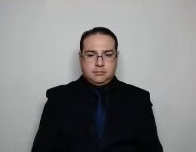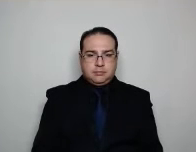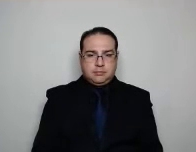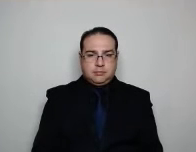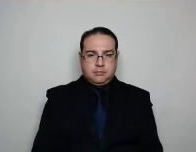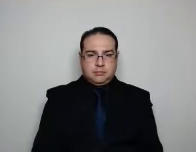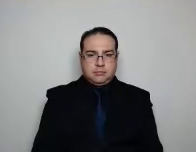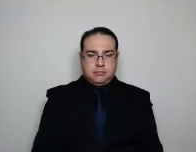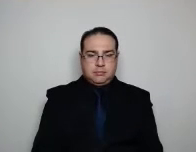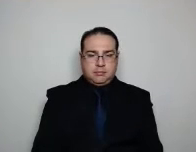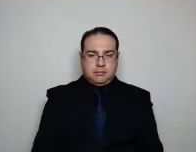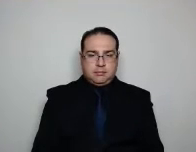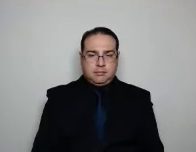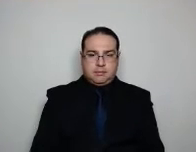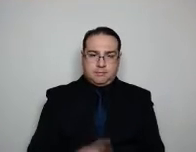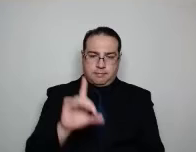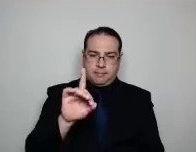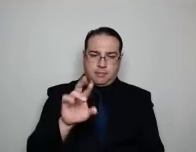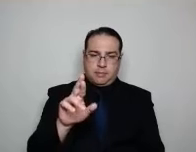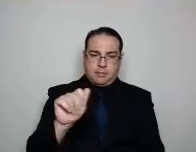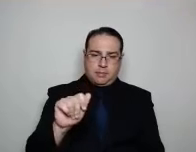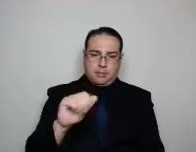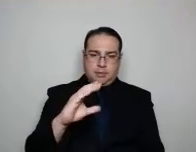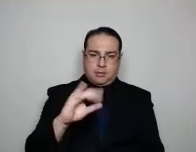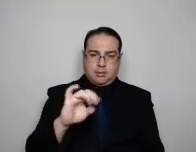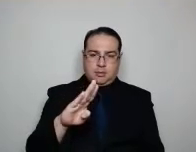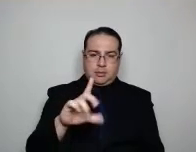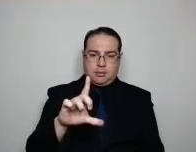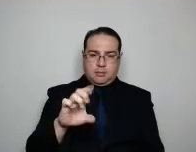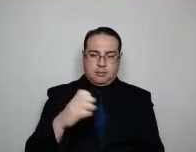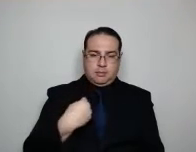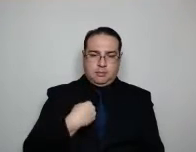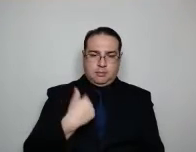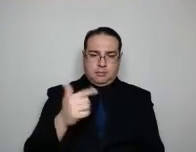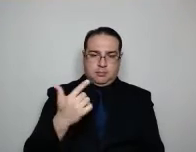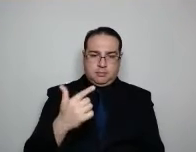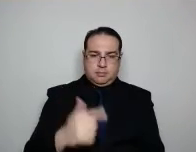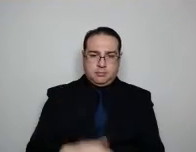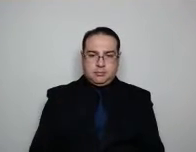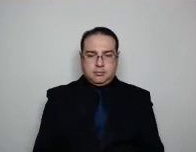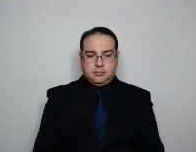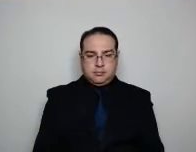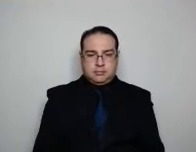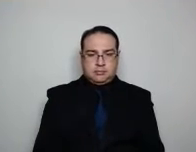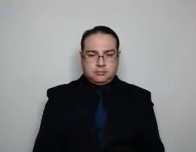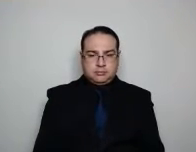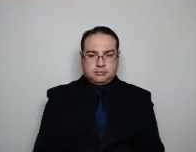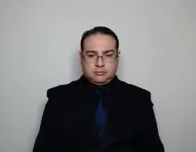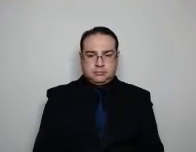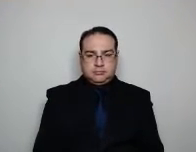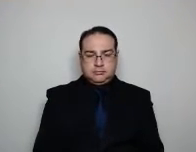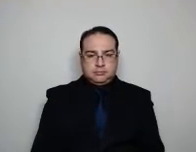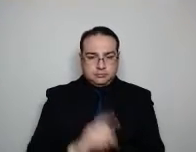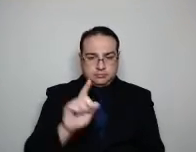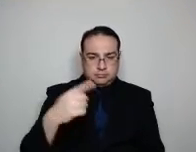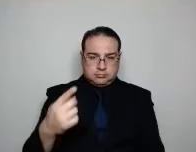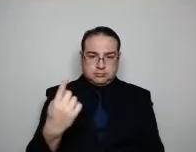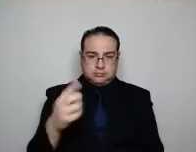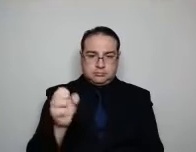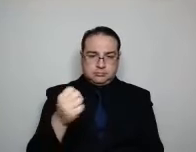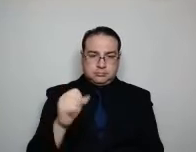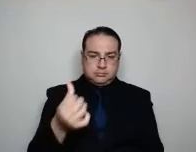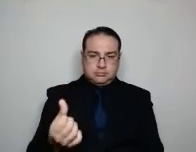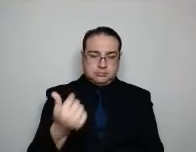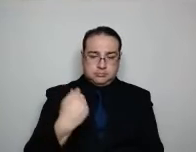doutora Cibele doutora está ausente. Está ausente? Ausente. Então está julgado. Na sequência, 186, não cabe